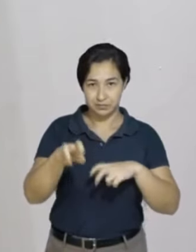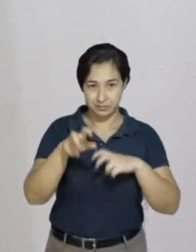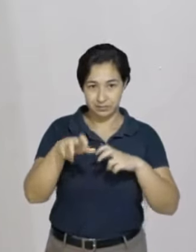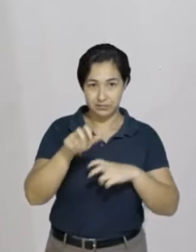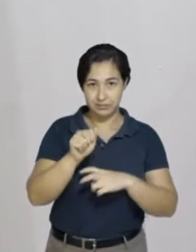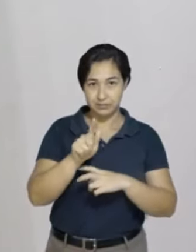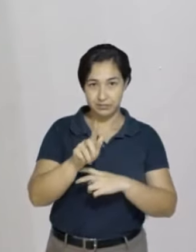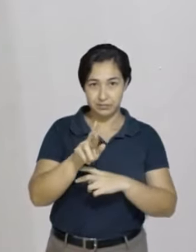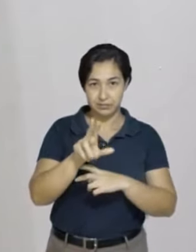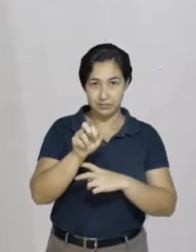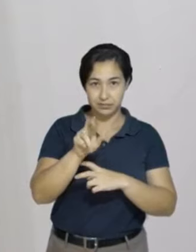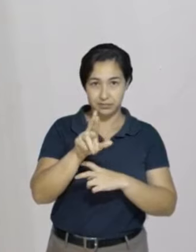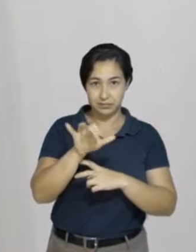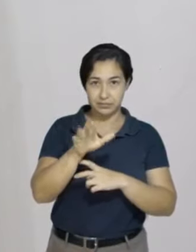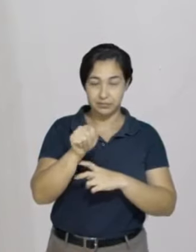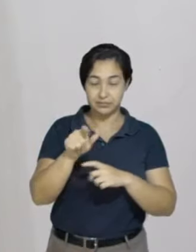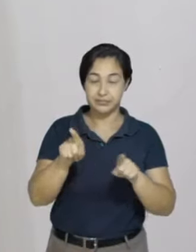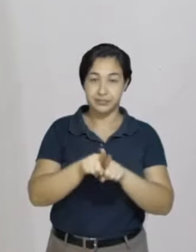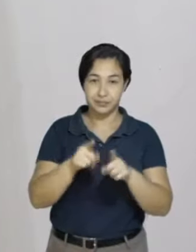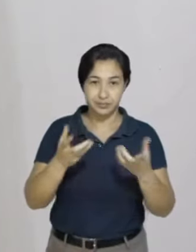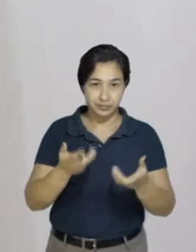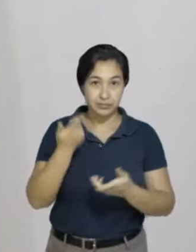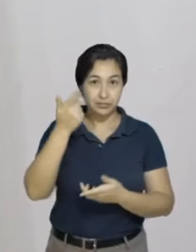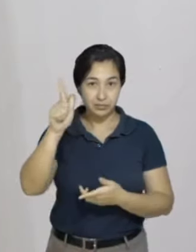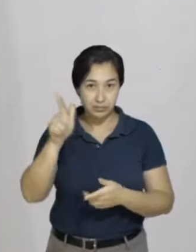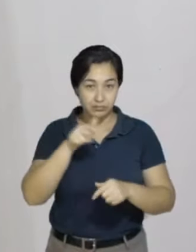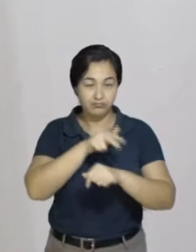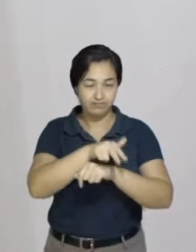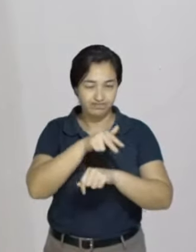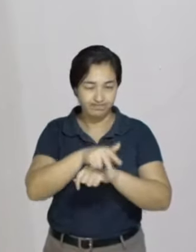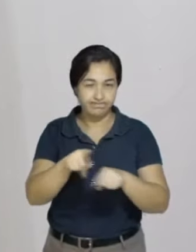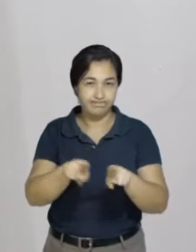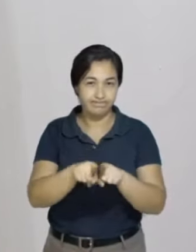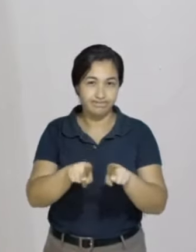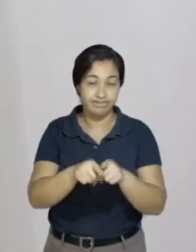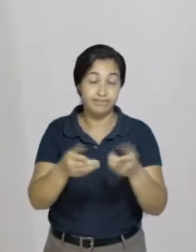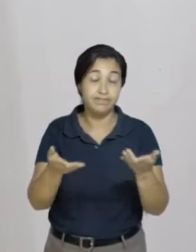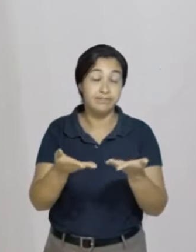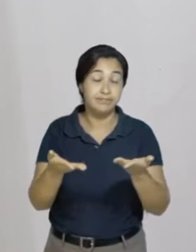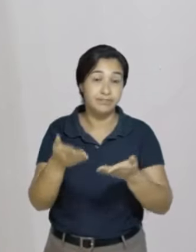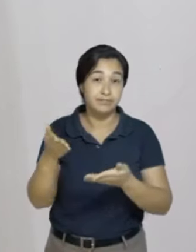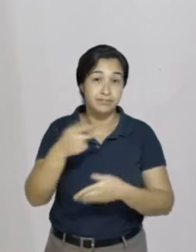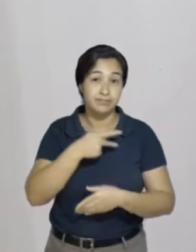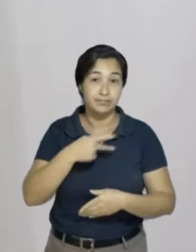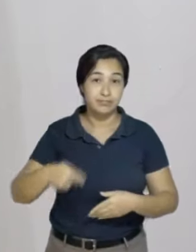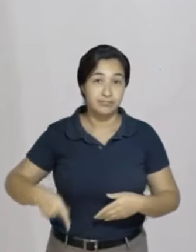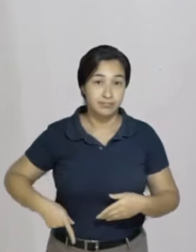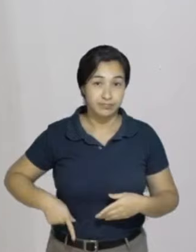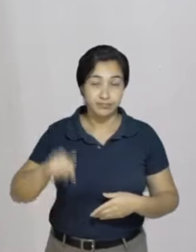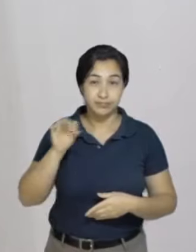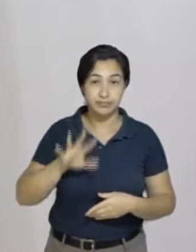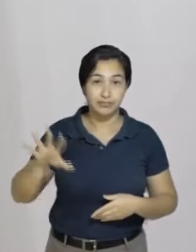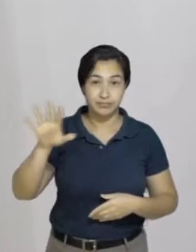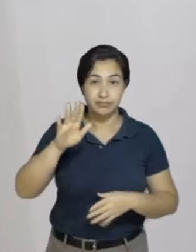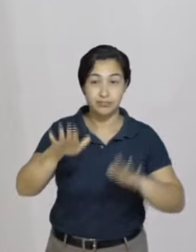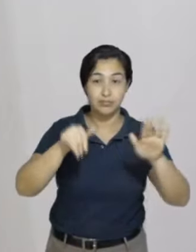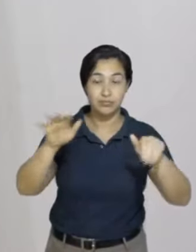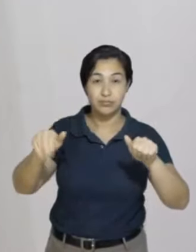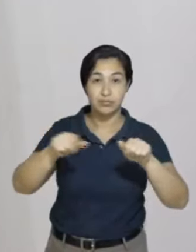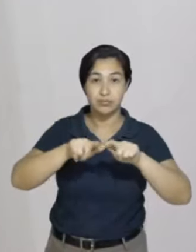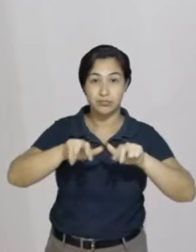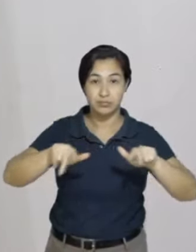alguns cargos recentemente o governo federal no meu 79 superintendentes regionais do